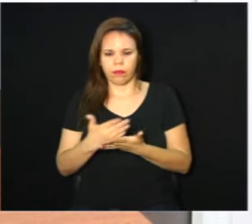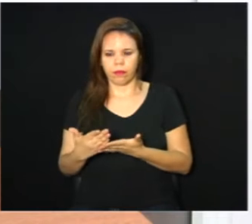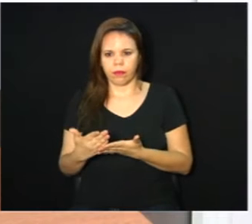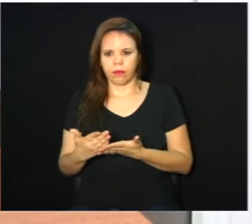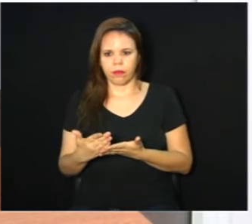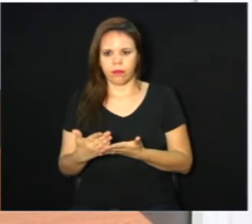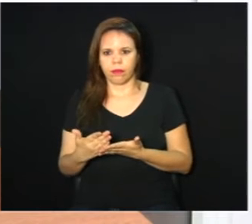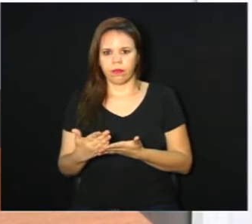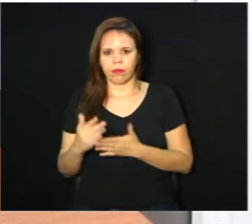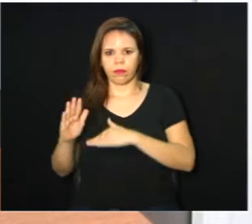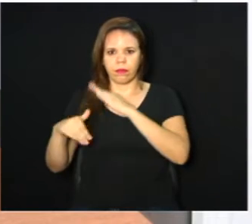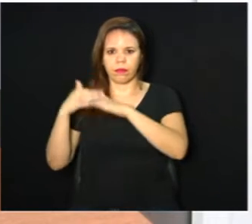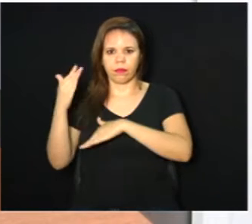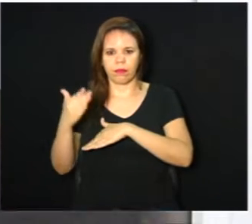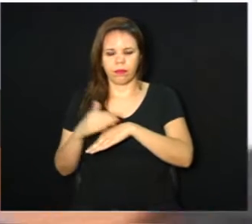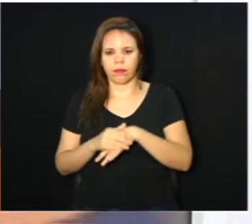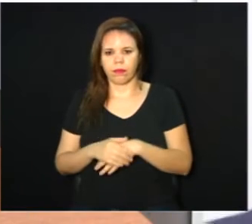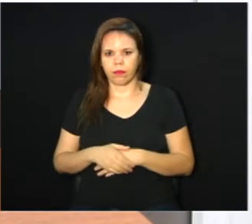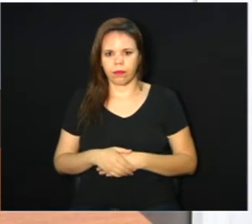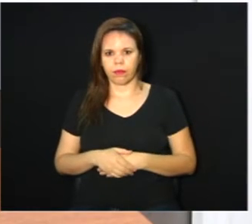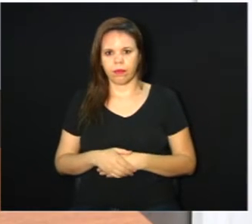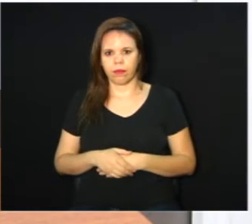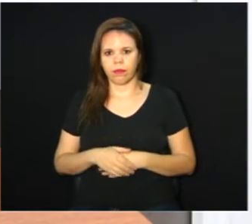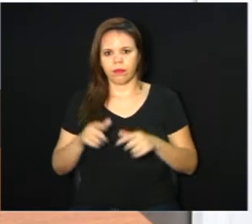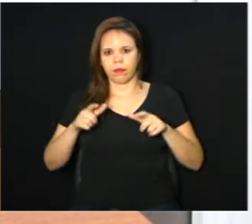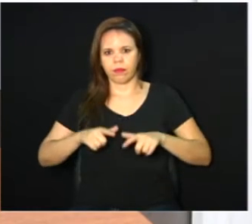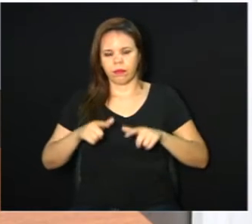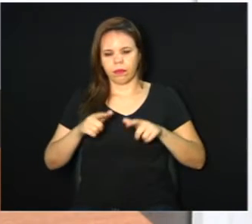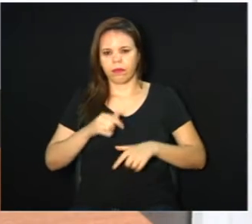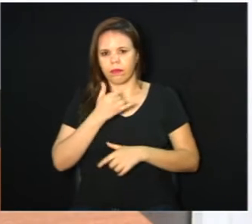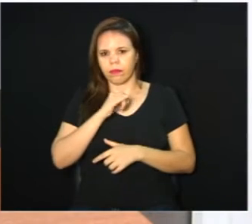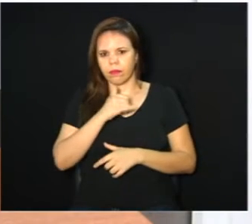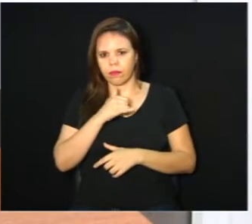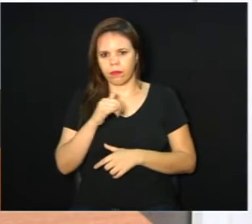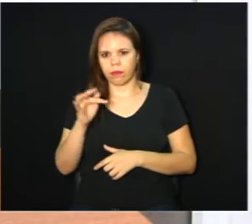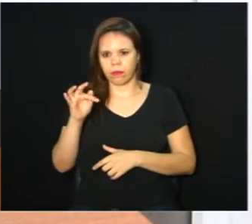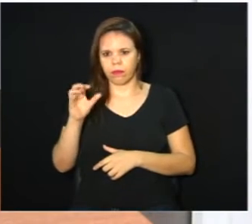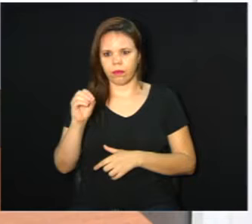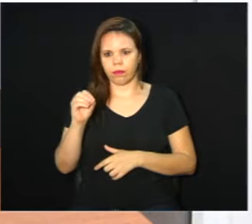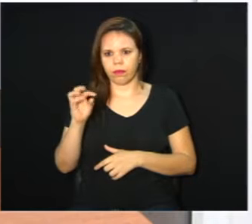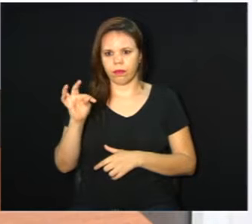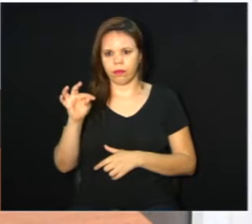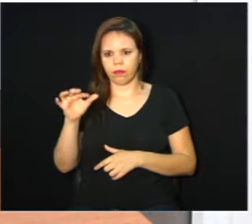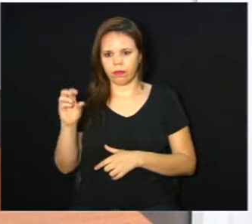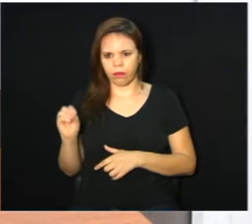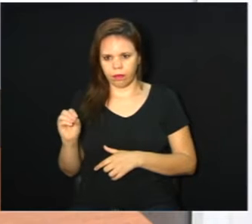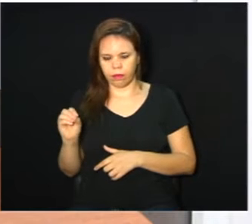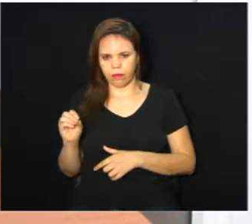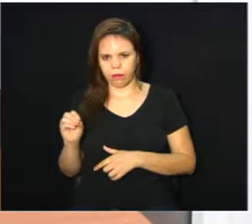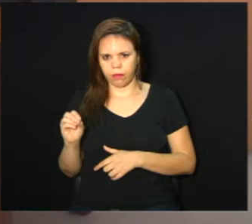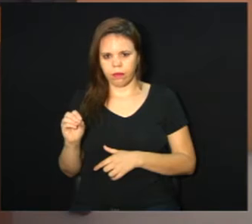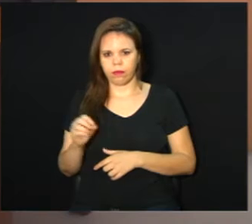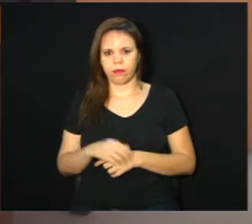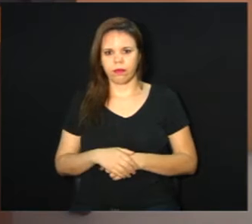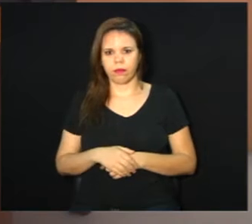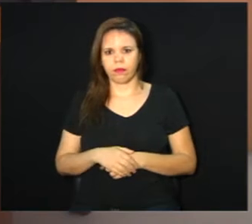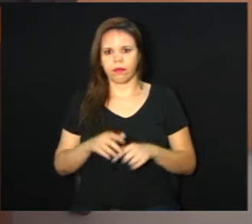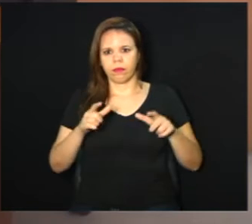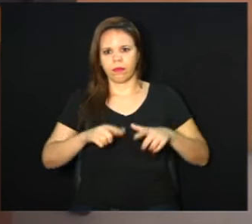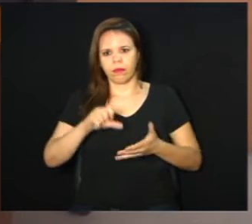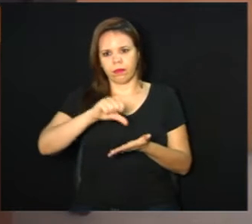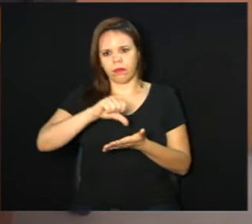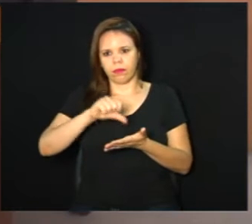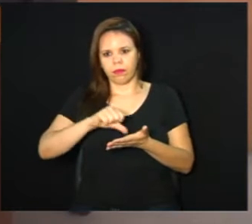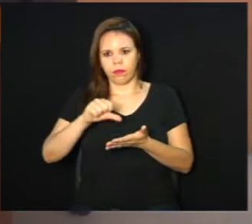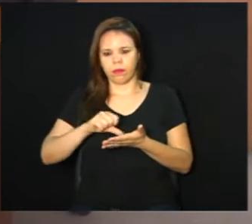pelo desenvolvimento de uma usina solar fotovoltaica centralizada. Essa usina, que fica no distrito de Tanquinho, aqui